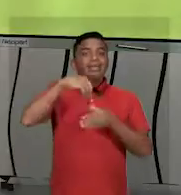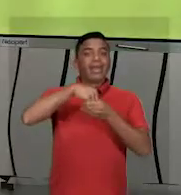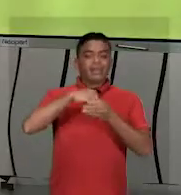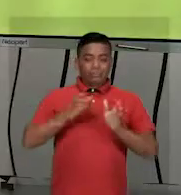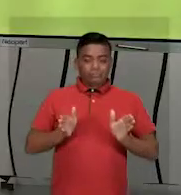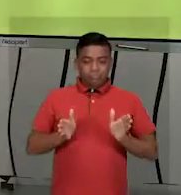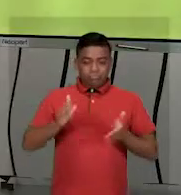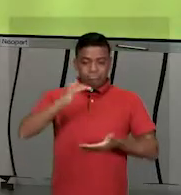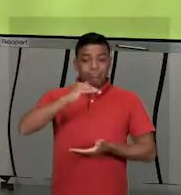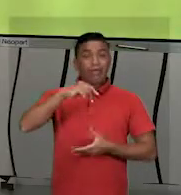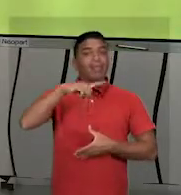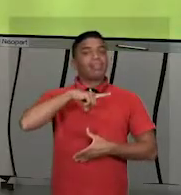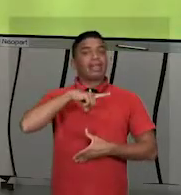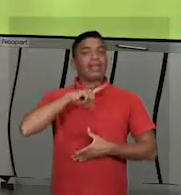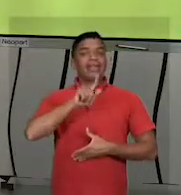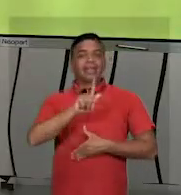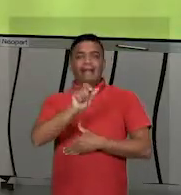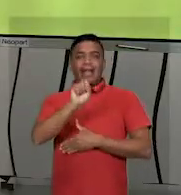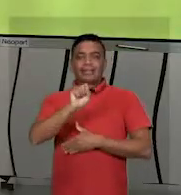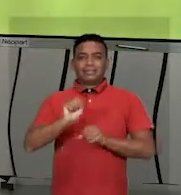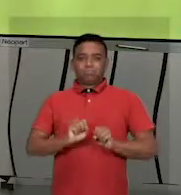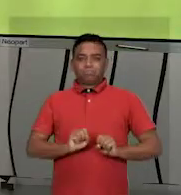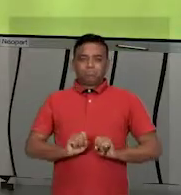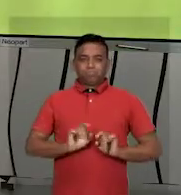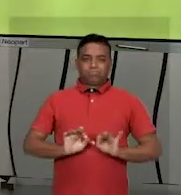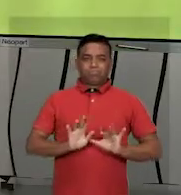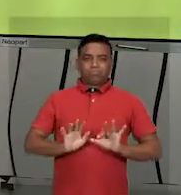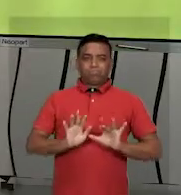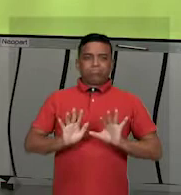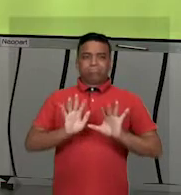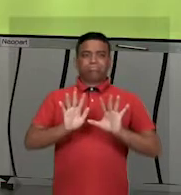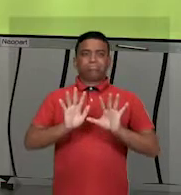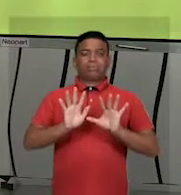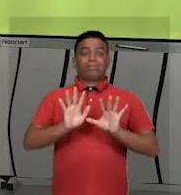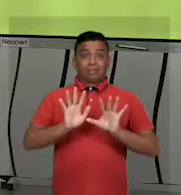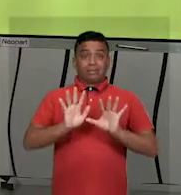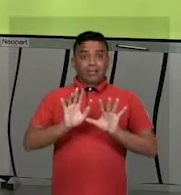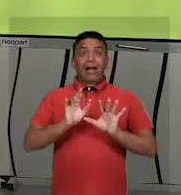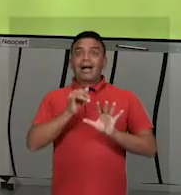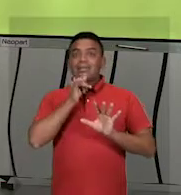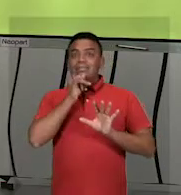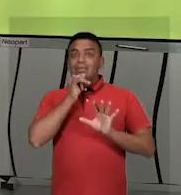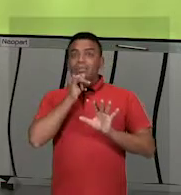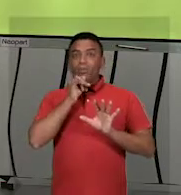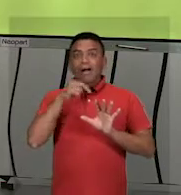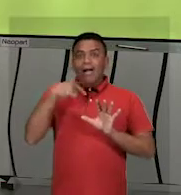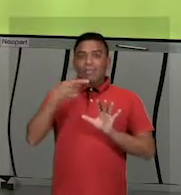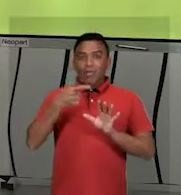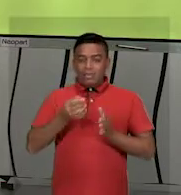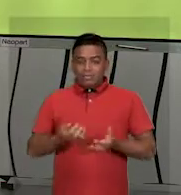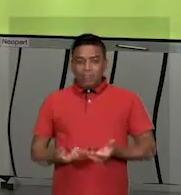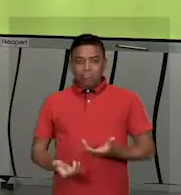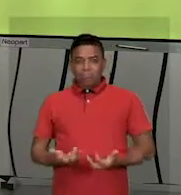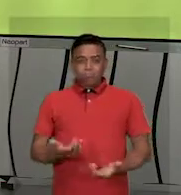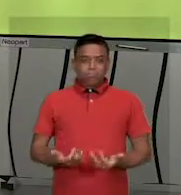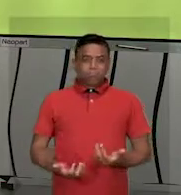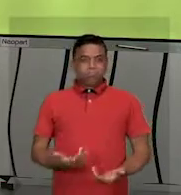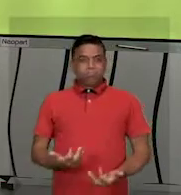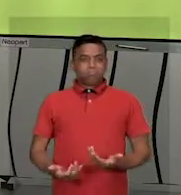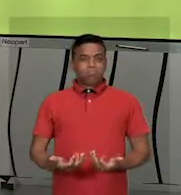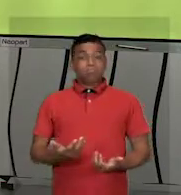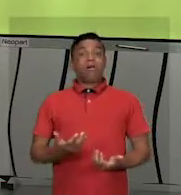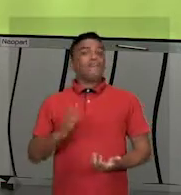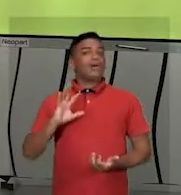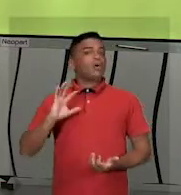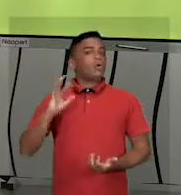a partir dessa quantidade de gás, a partir desse momento, a gente aquece, vai acontecer algum